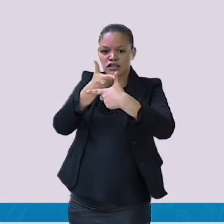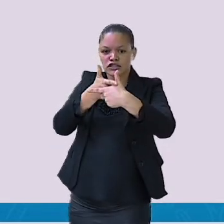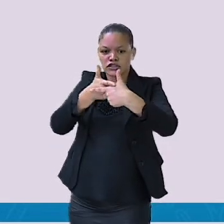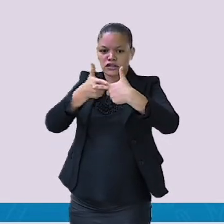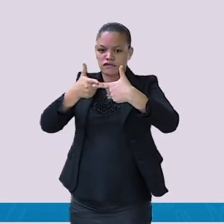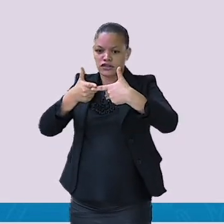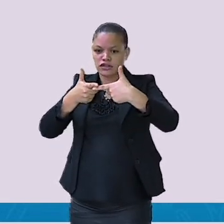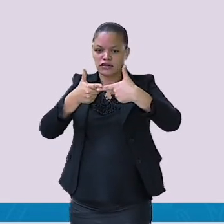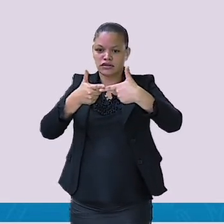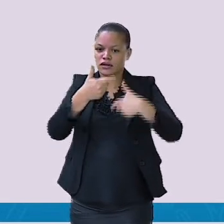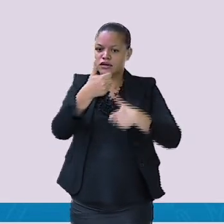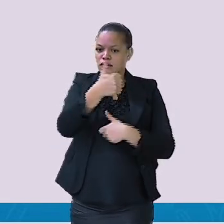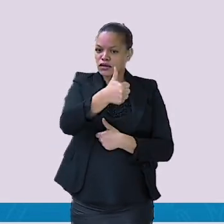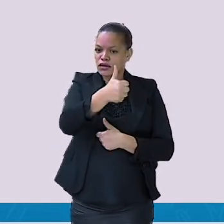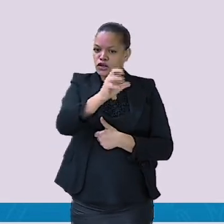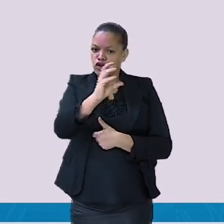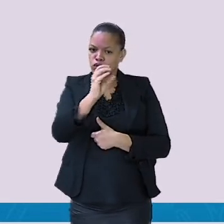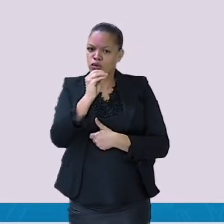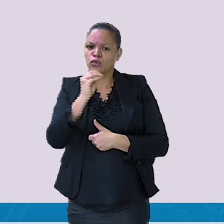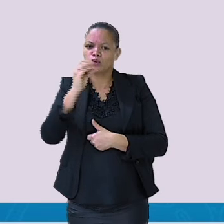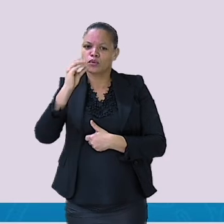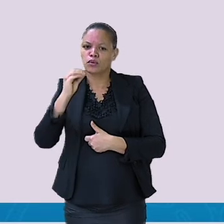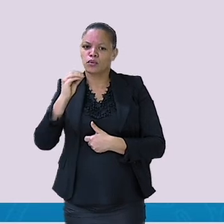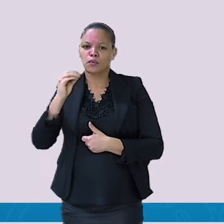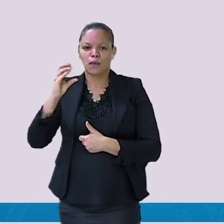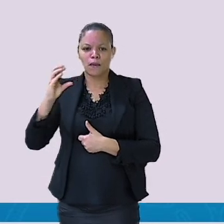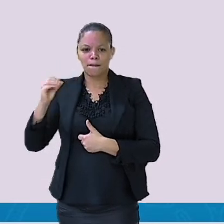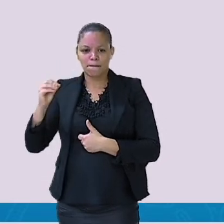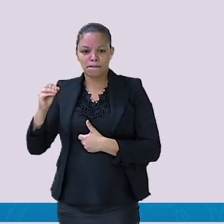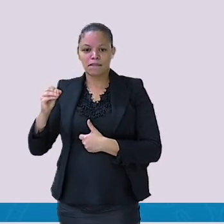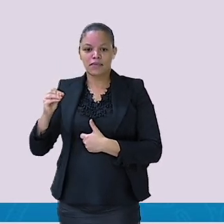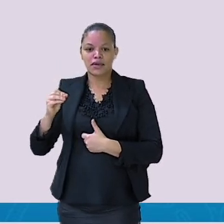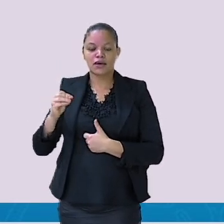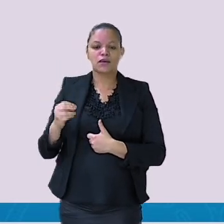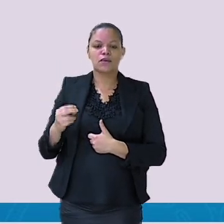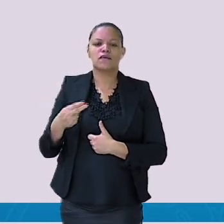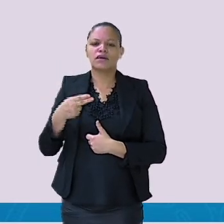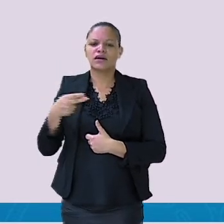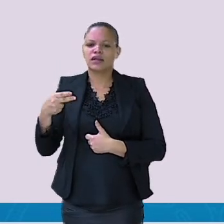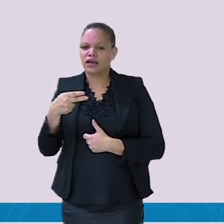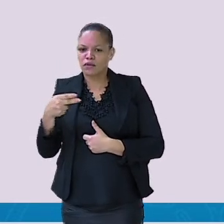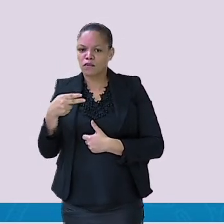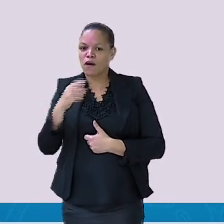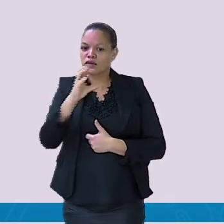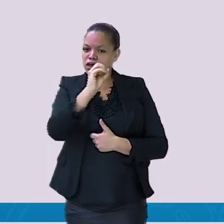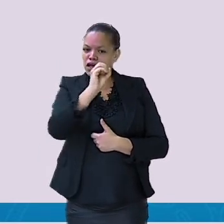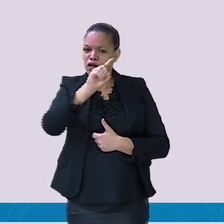que dividir. Então, 560 dividido por 1.000, eu vou encontrar